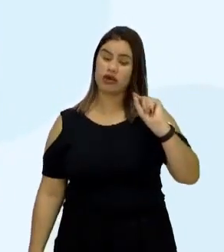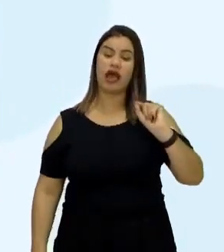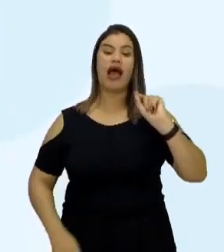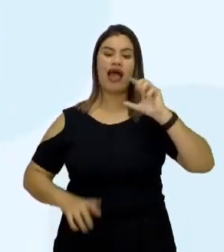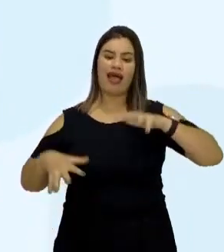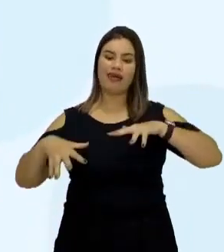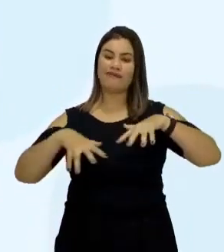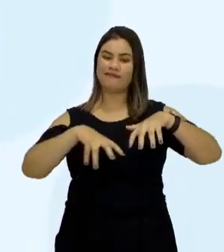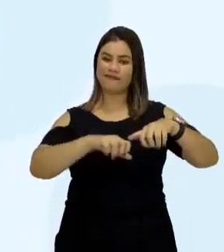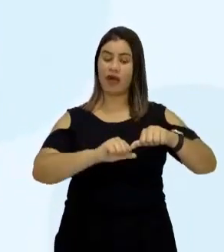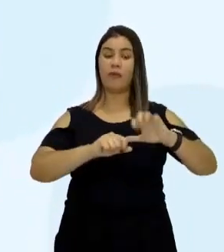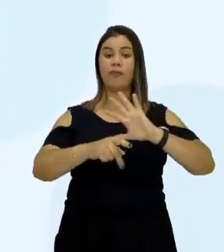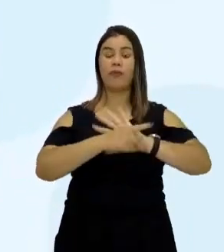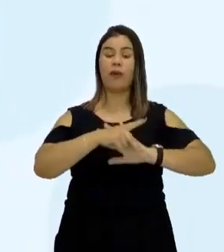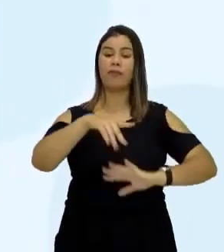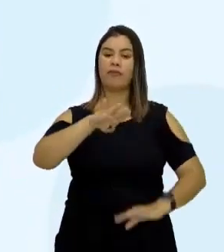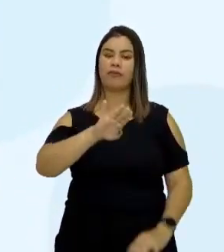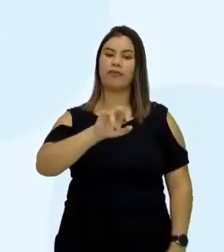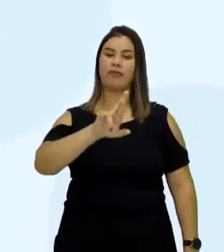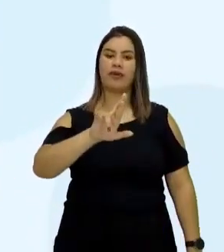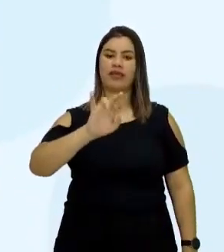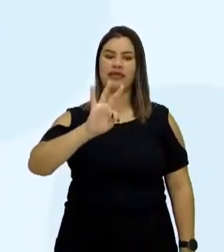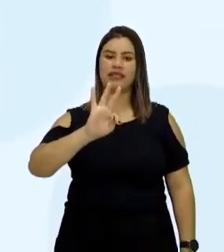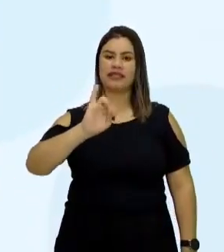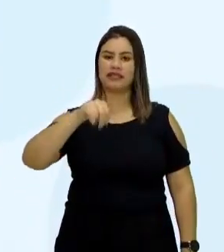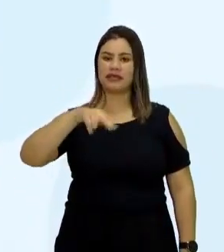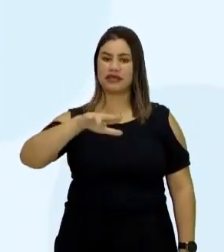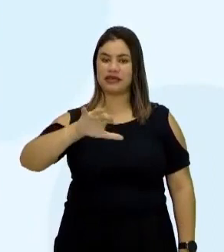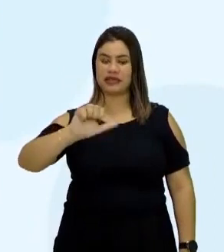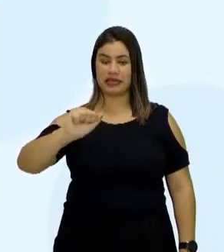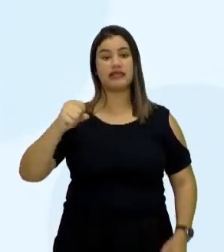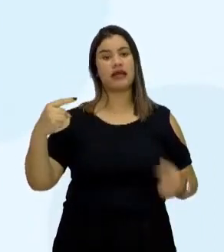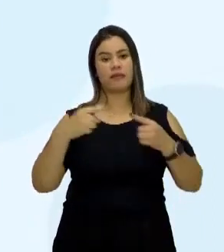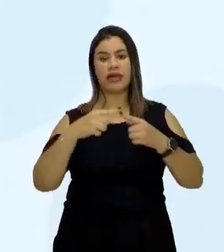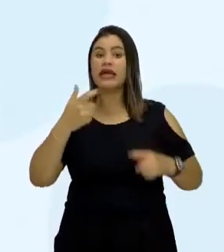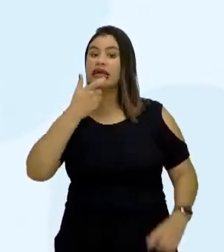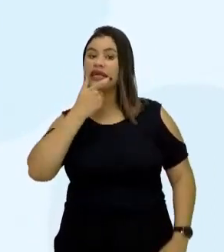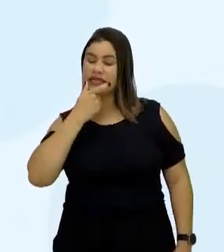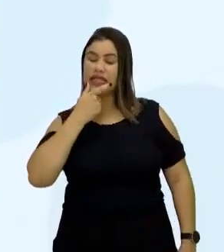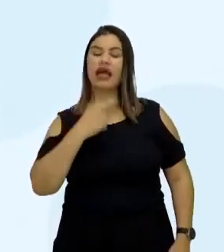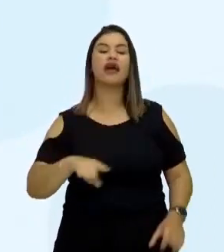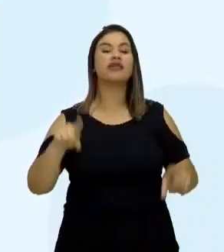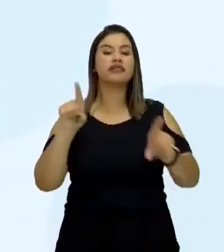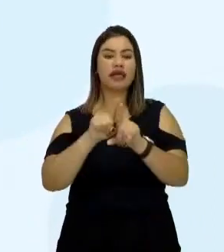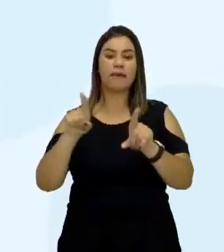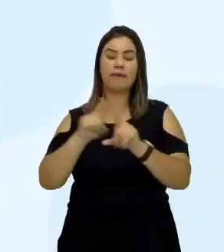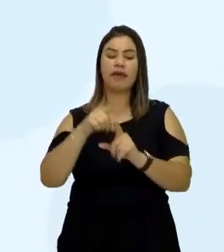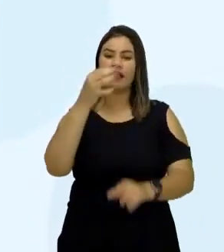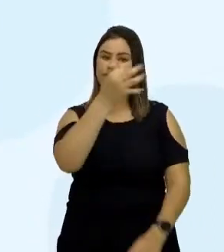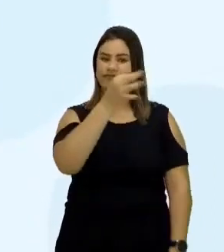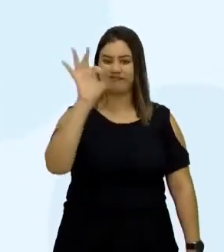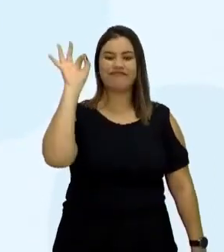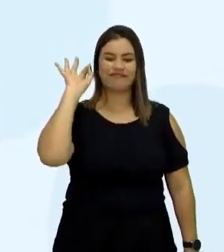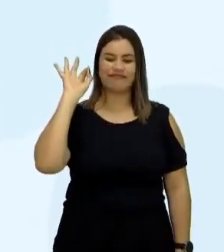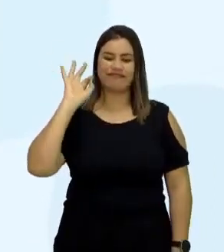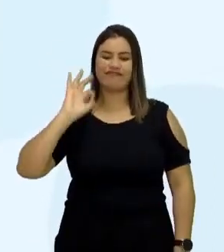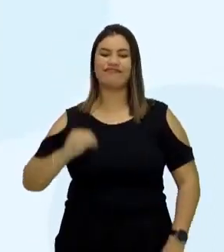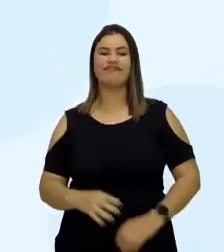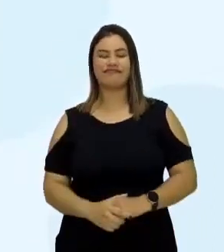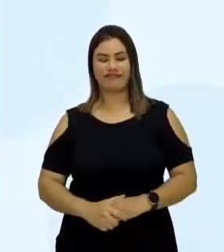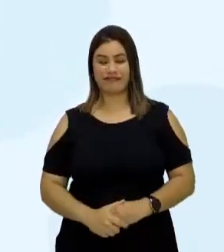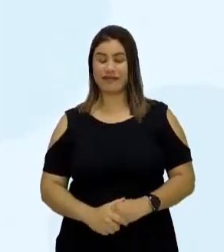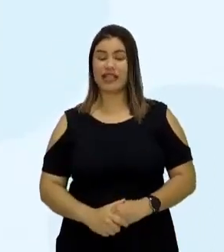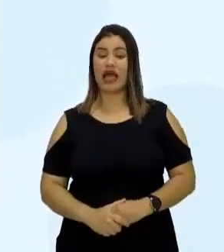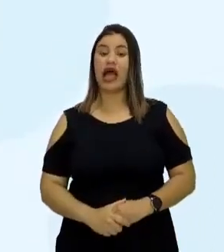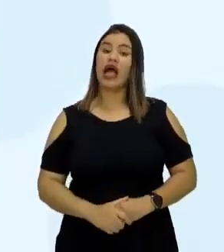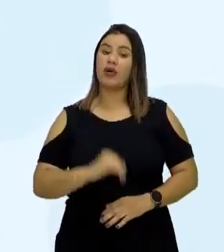colônias britânicas, né, pertencentes aí à Inglaterra, e a colonização francesa, né? Então é